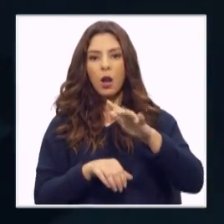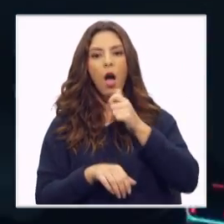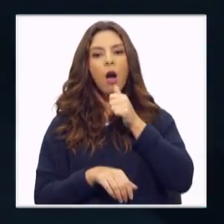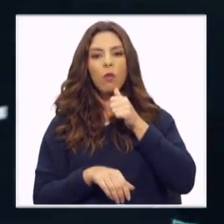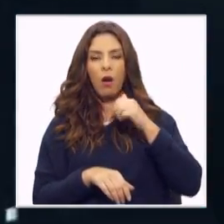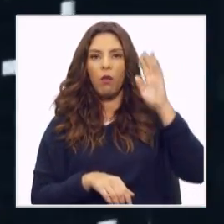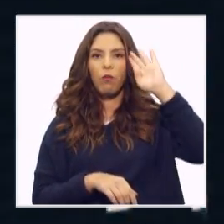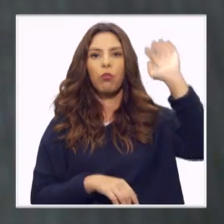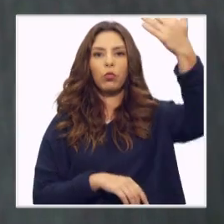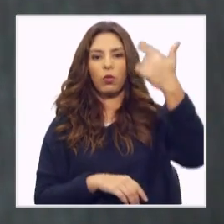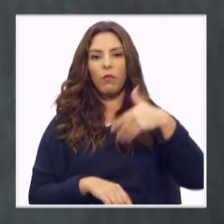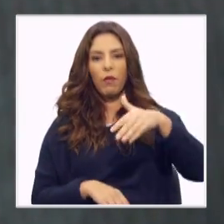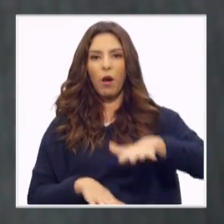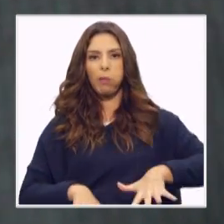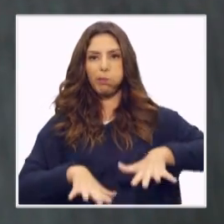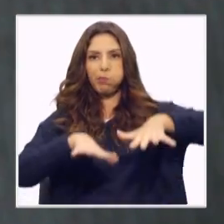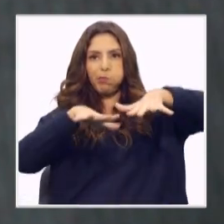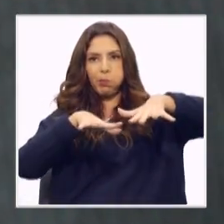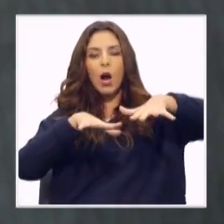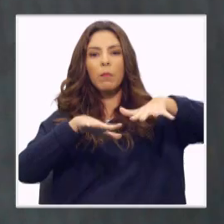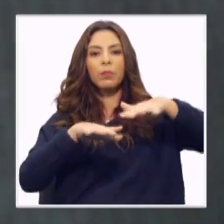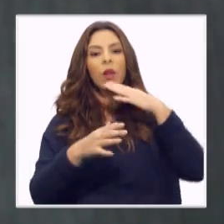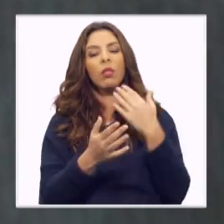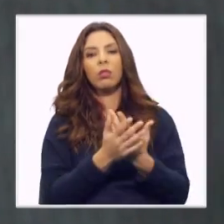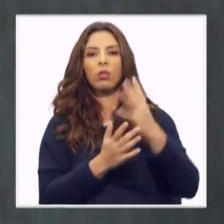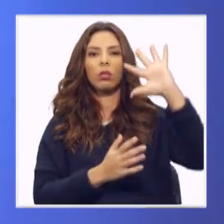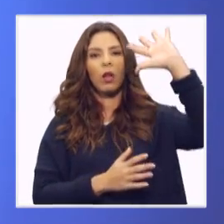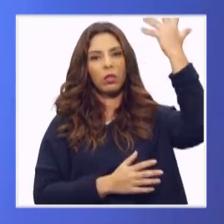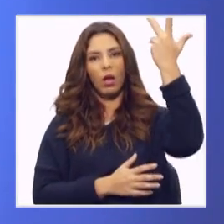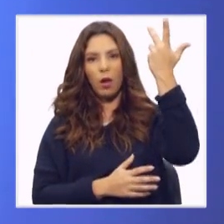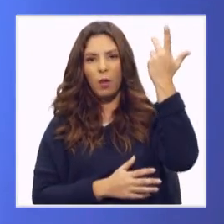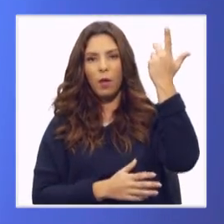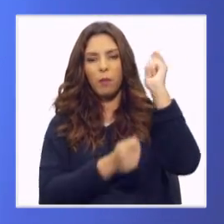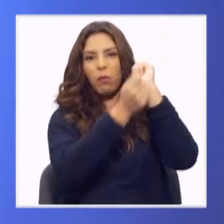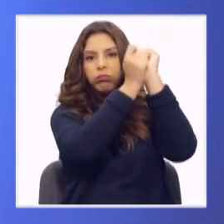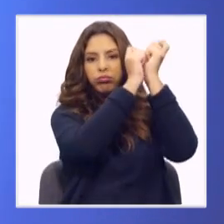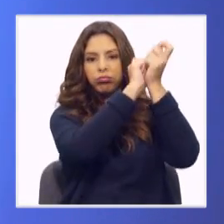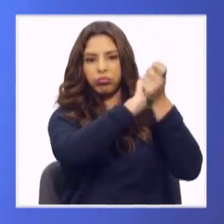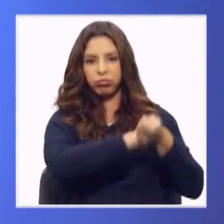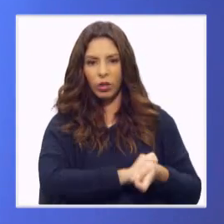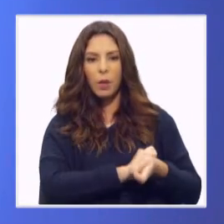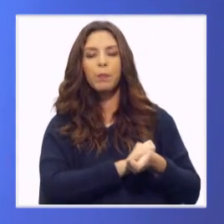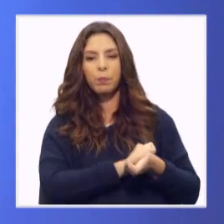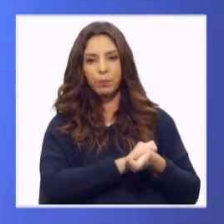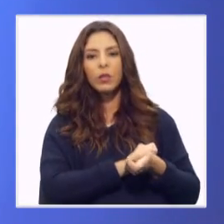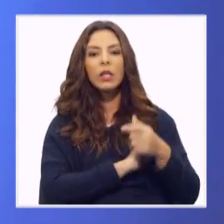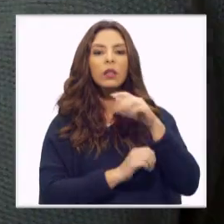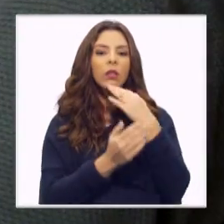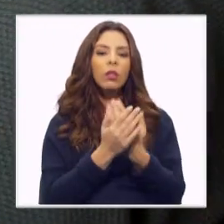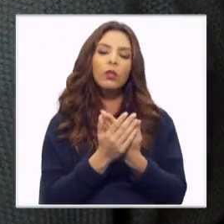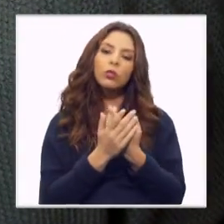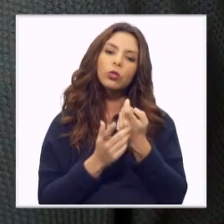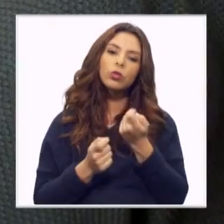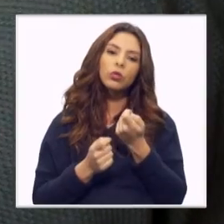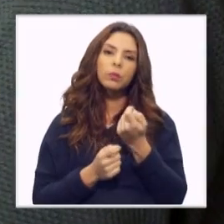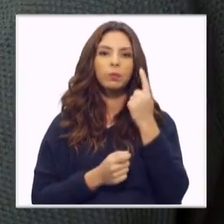ser superior ao nível do sol. E são consequências do aquecimento global e da forma como nós tratamos o planeta. E é uma